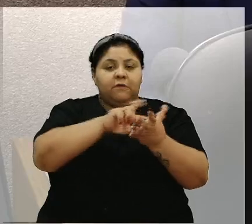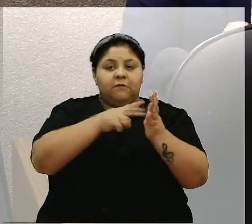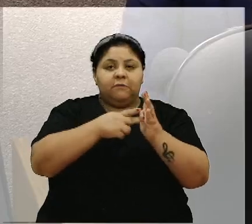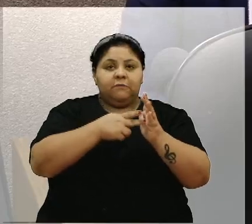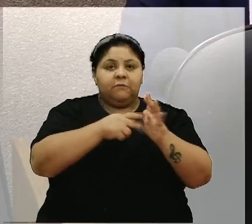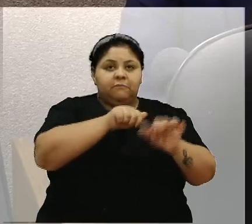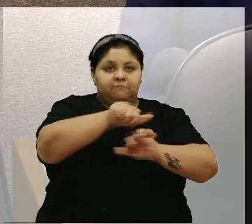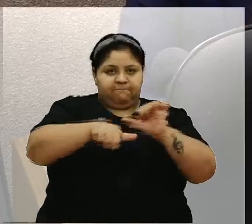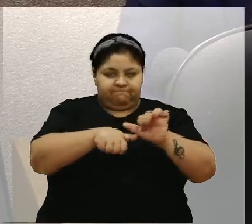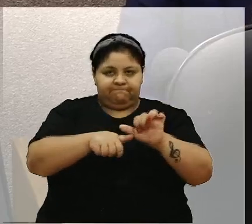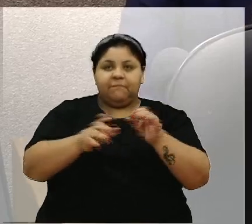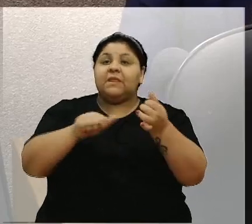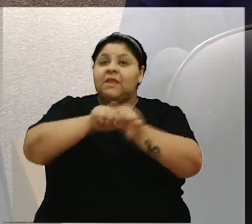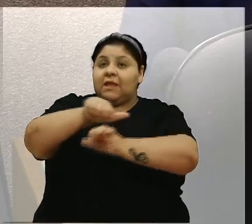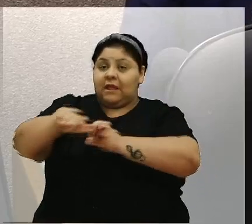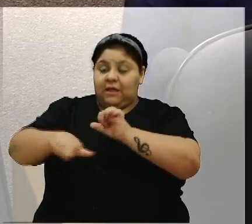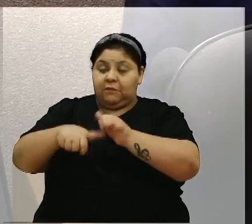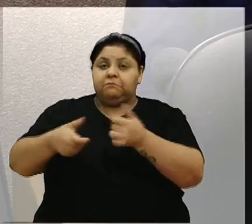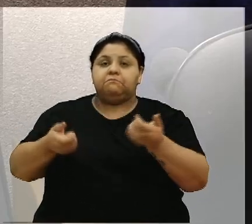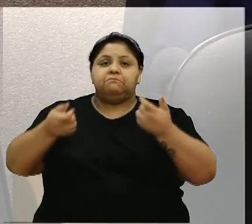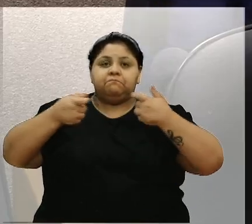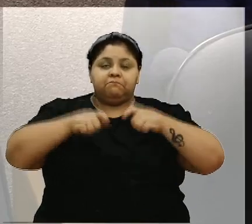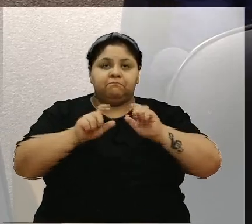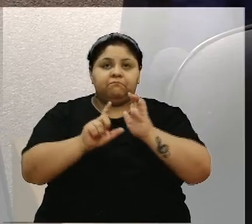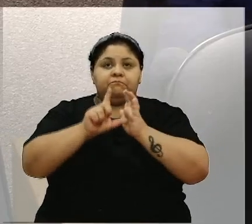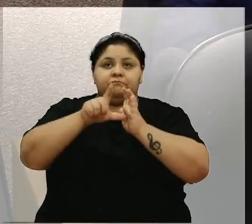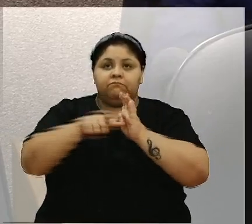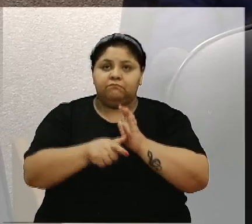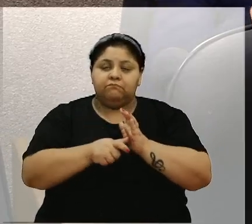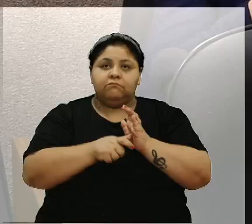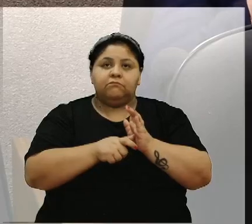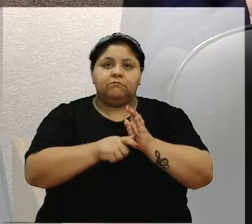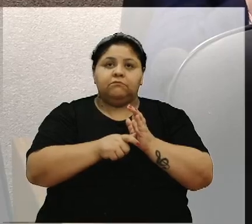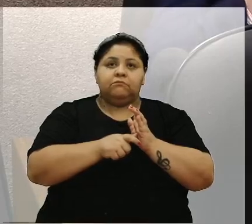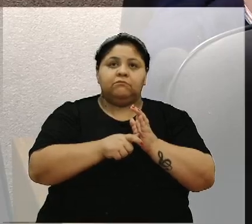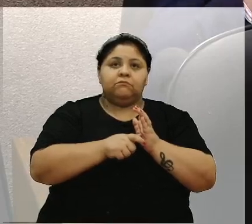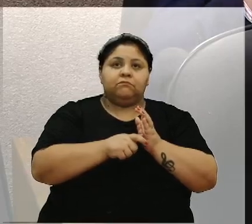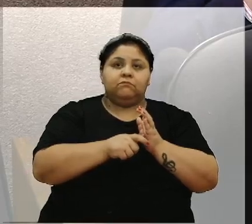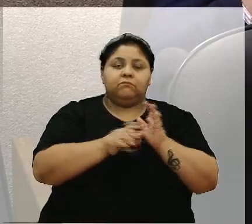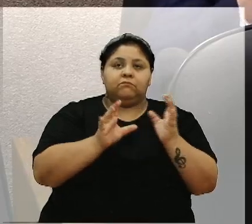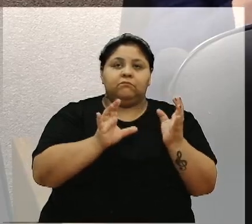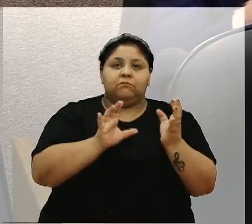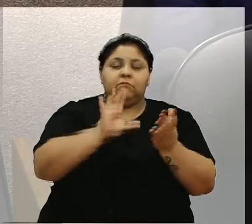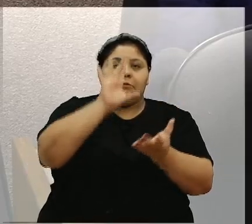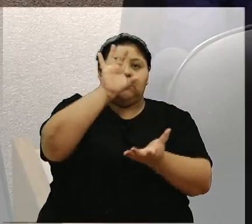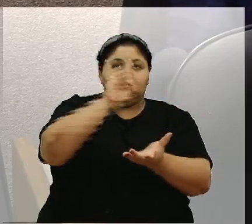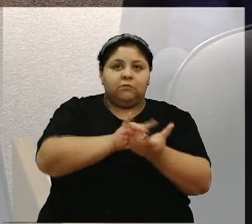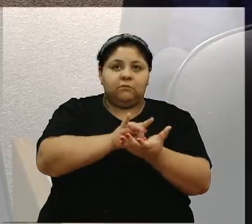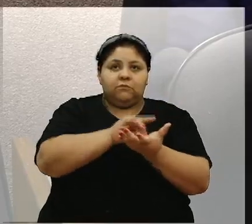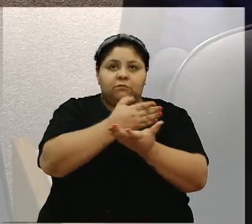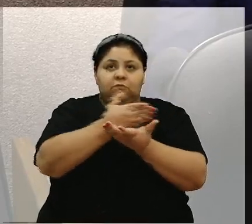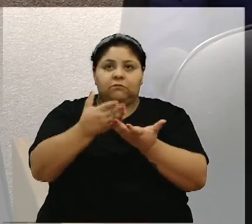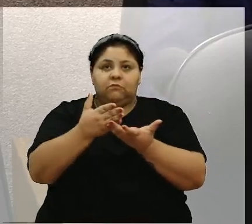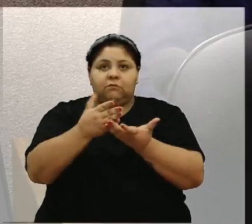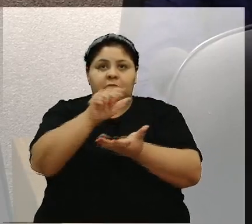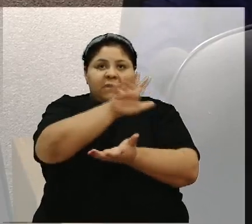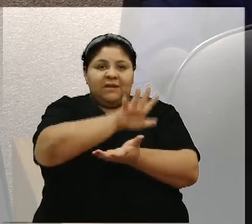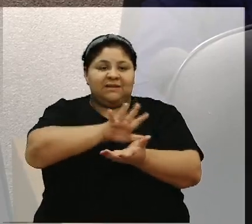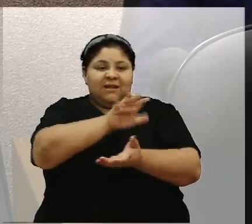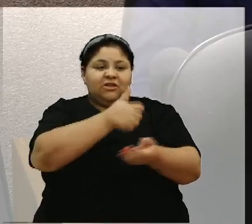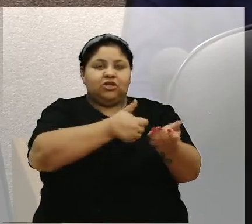Essas modificações foram necessárias após o registro de imóveis abrir novos títulos de propriedade para as áreas